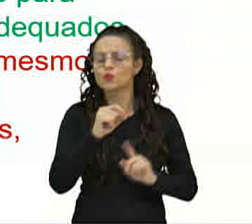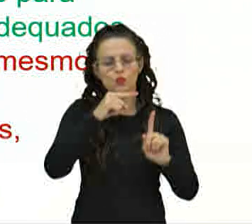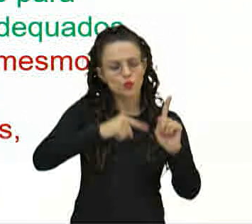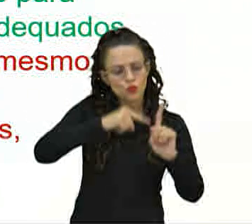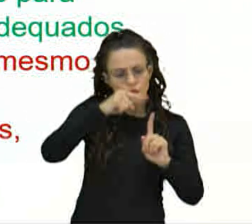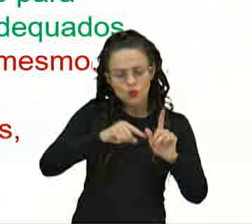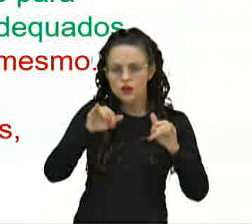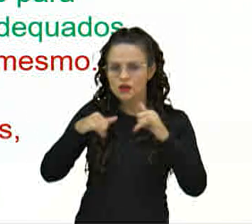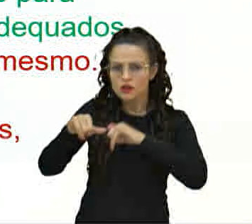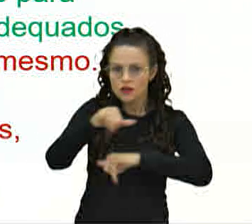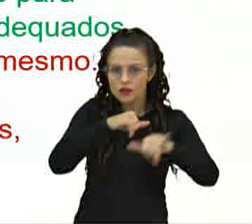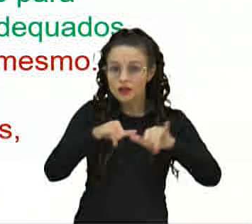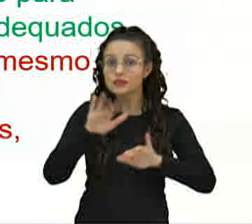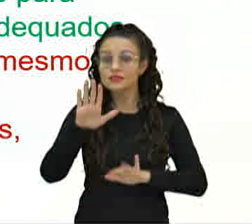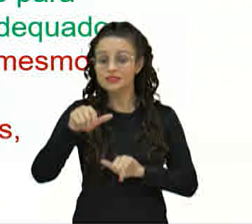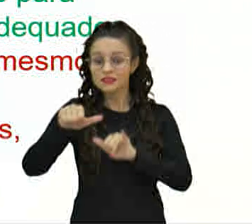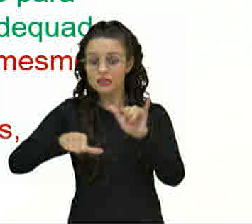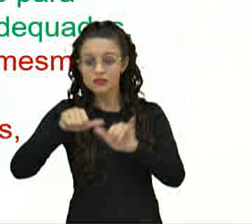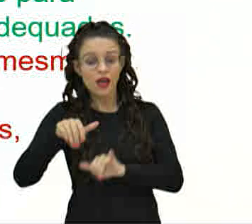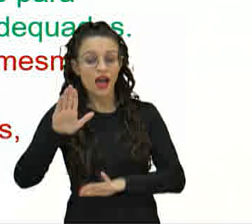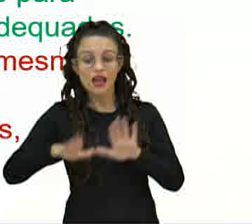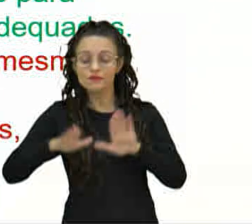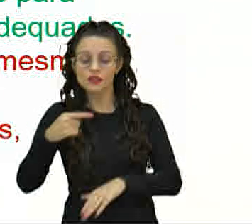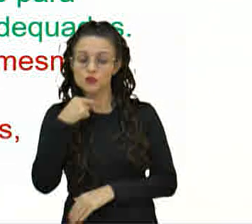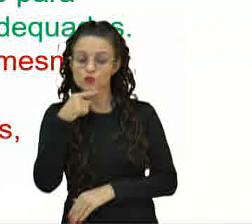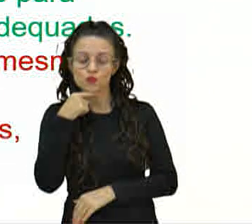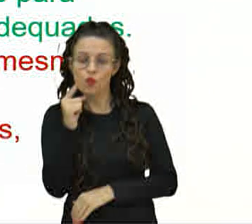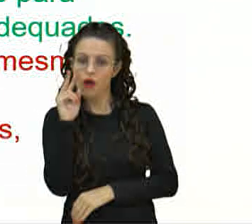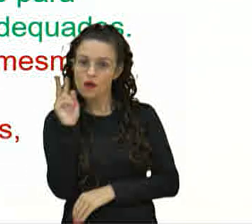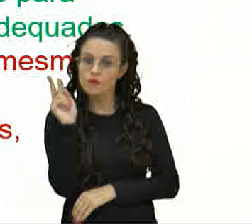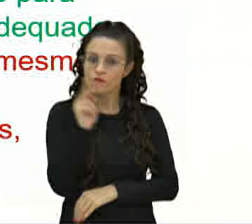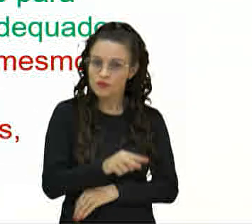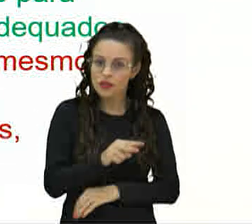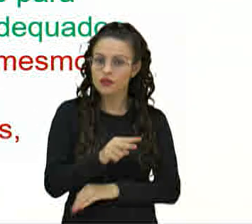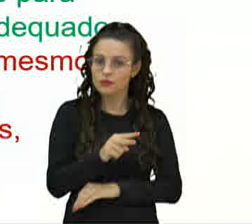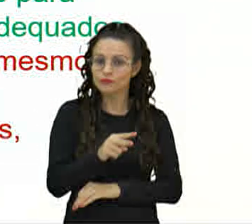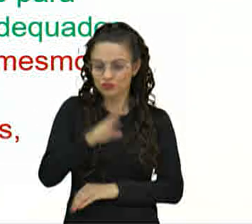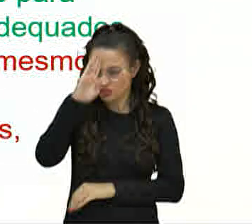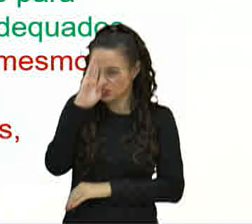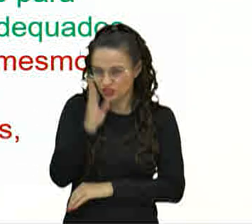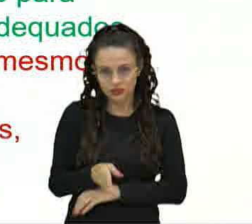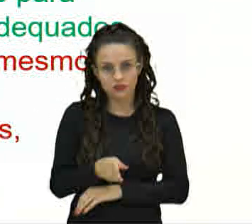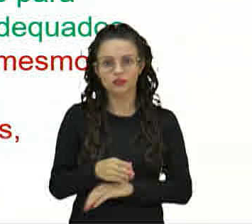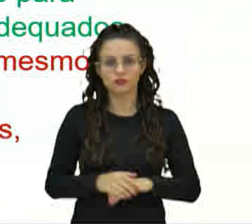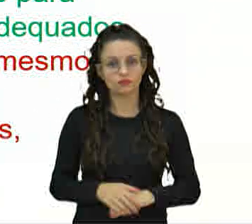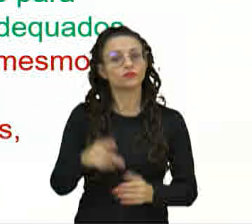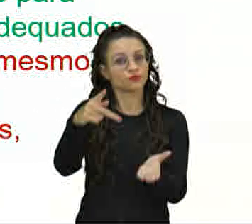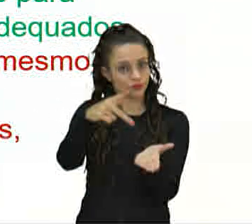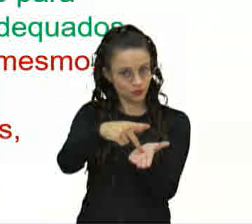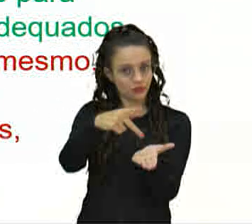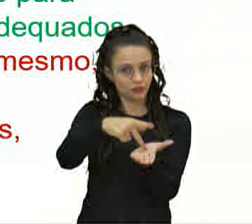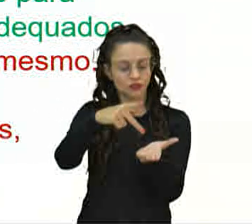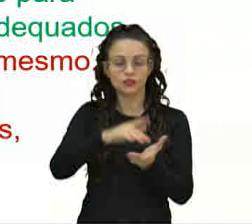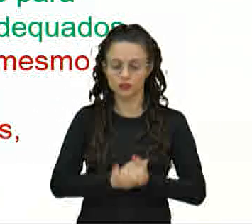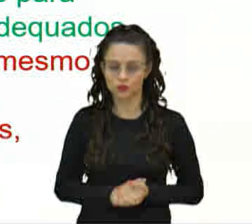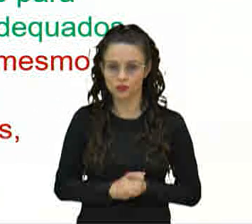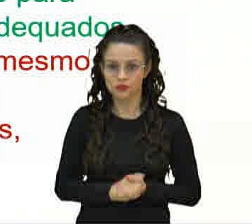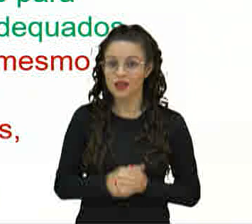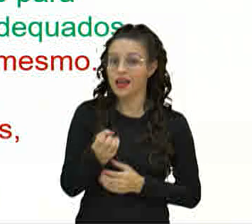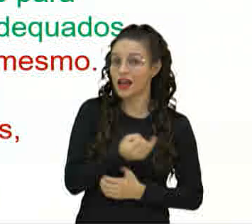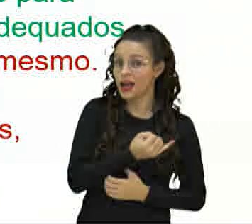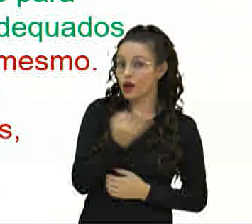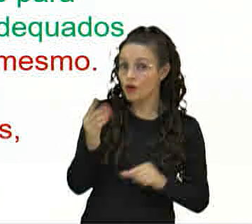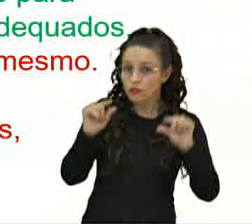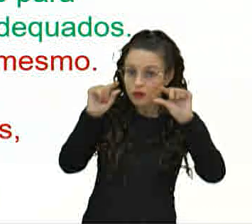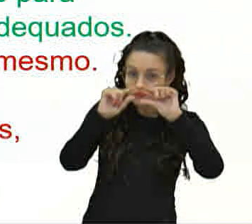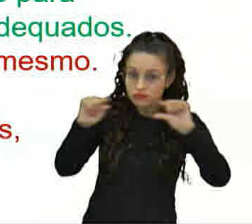de reações que, na prática, nem chegariam a ocorrer pelo caminho direto. Verdadeiro. Algumas equações